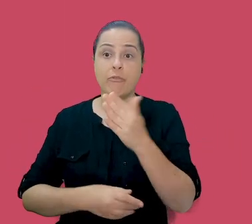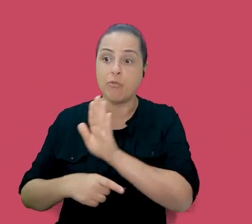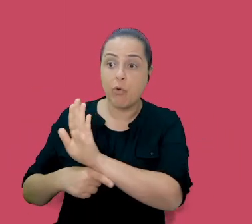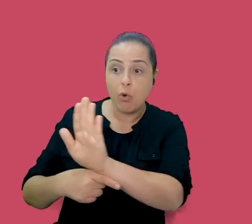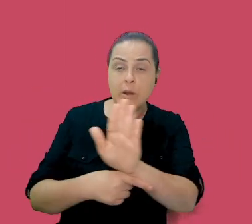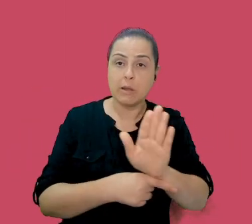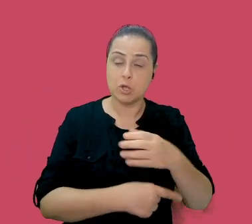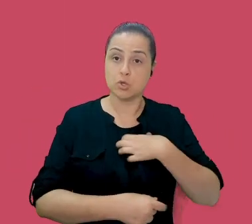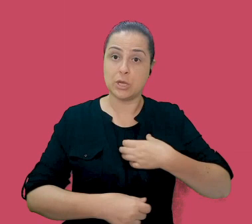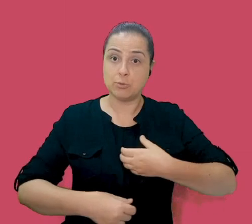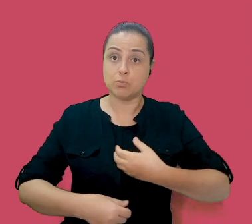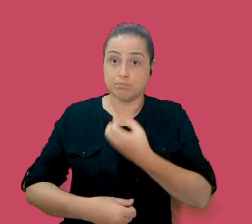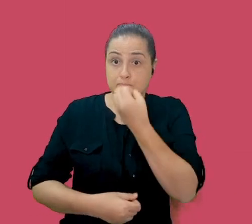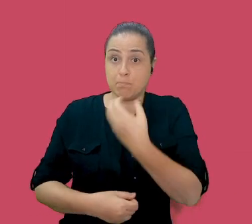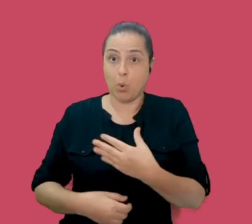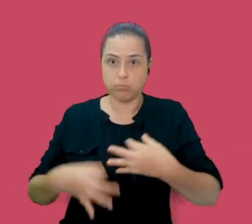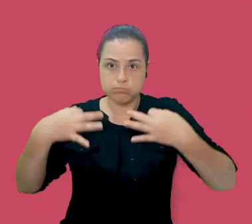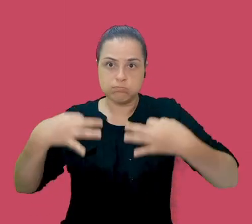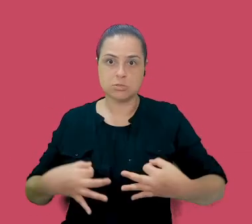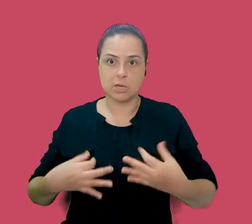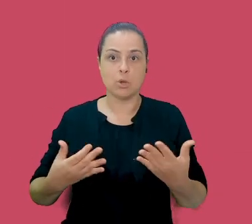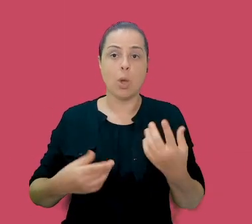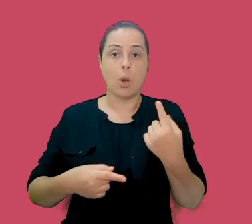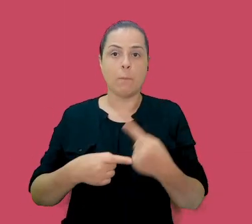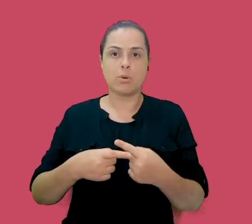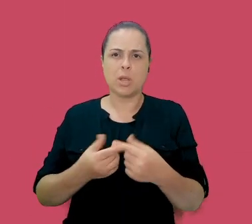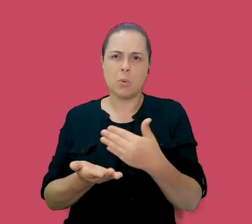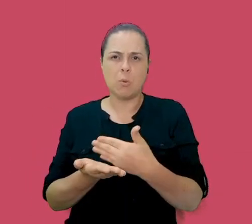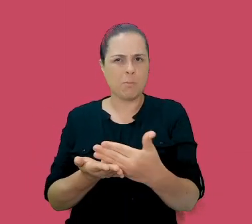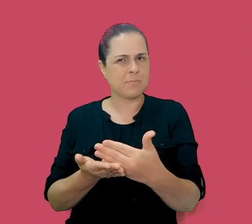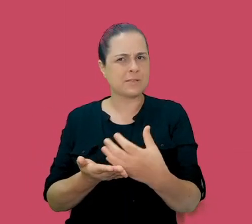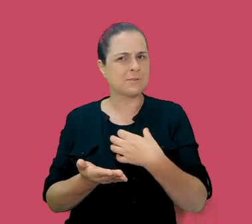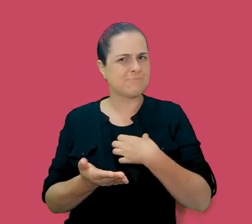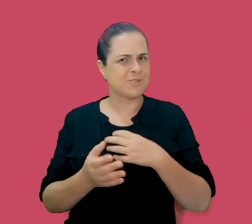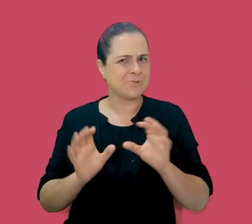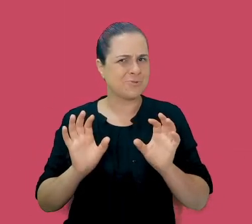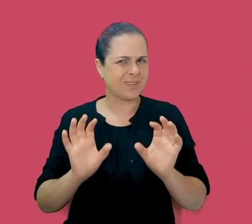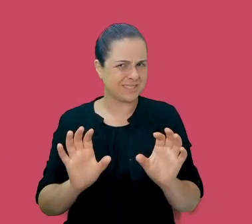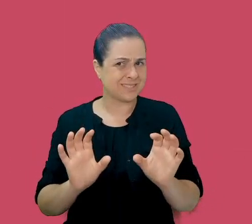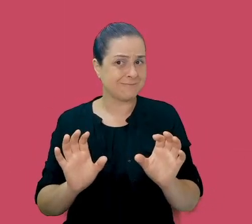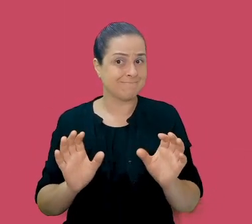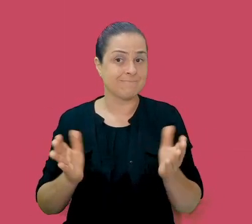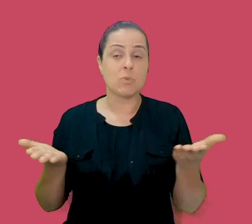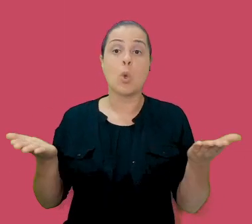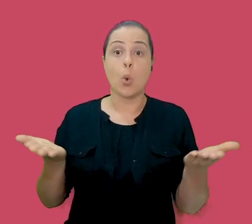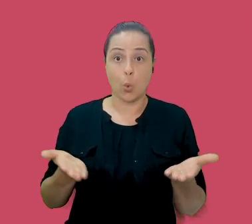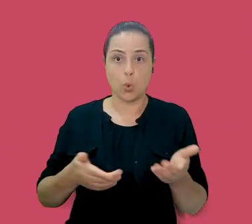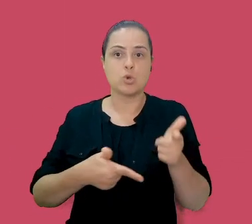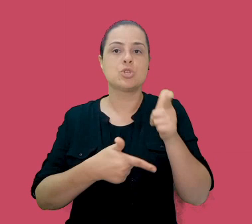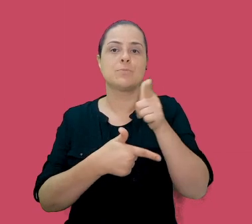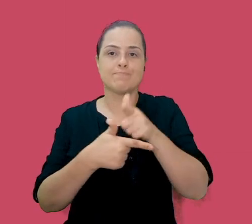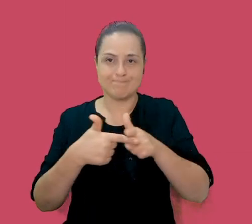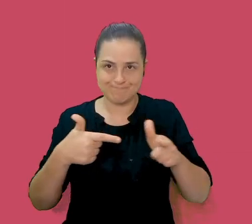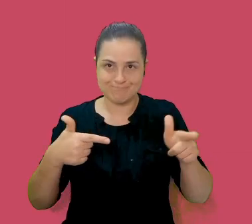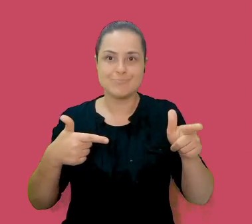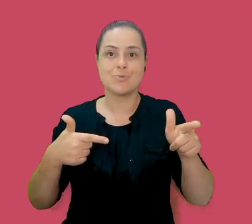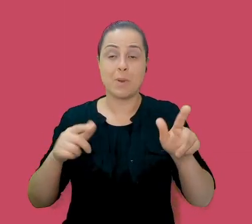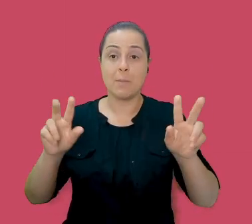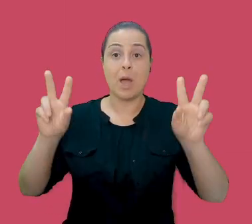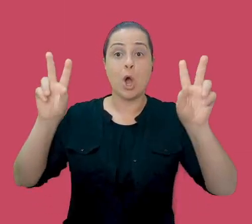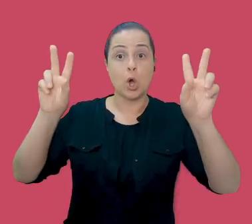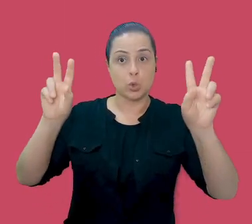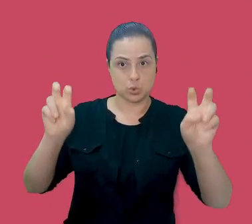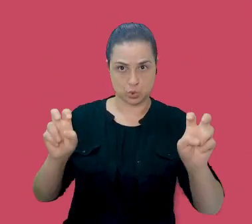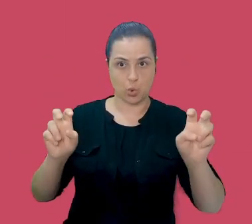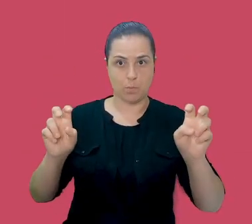eu acho que quando a gente começa num lugar assim, a gente hoje já tem uma questão das